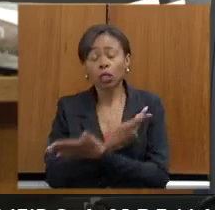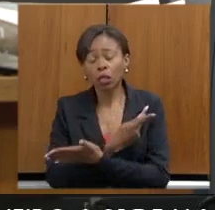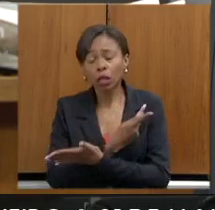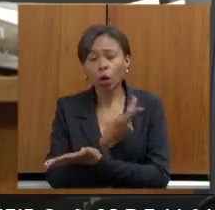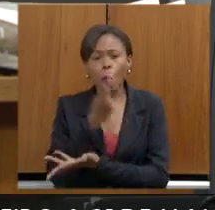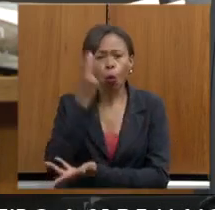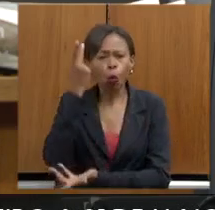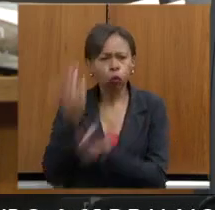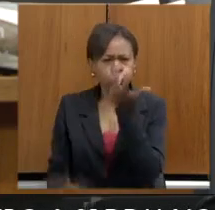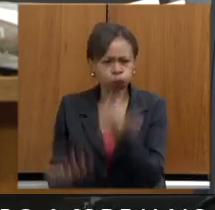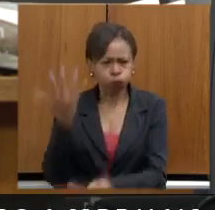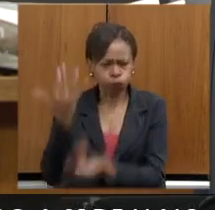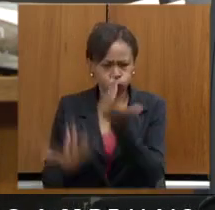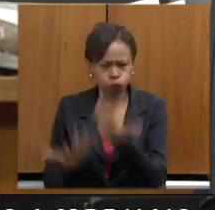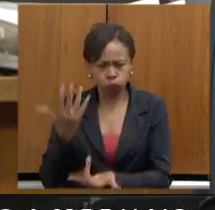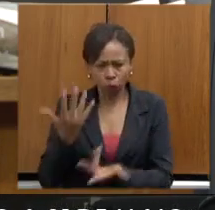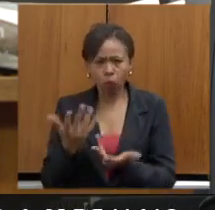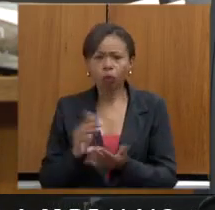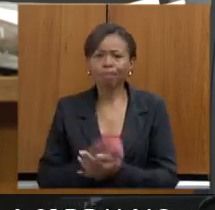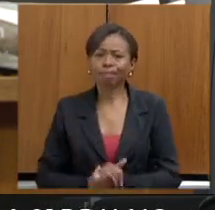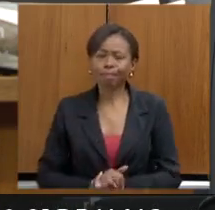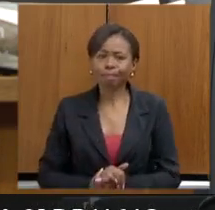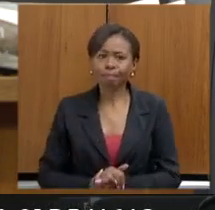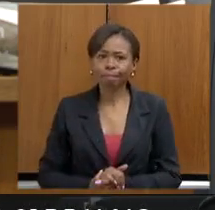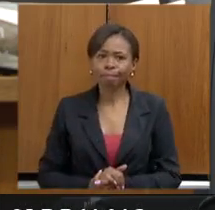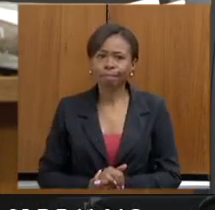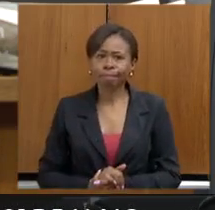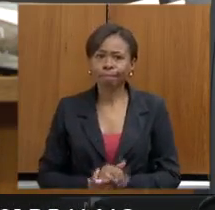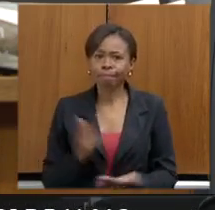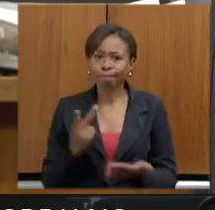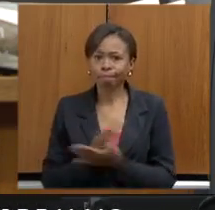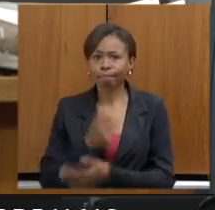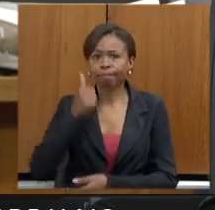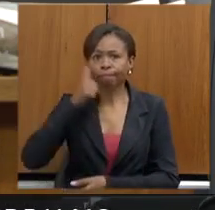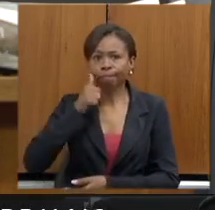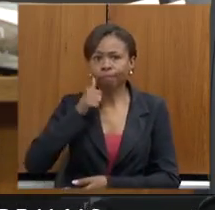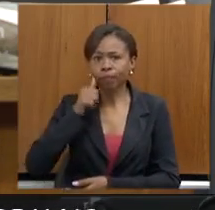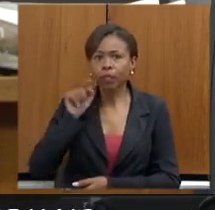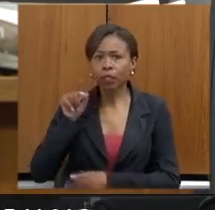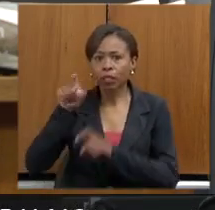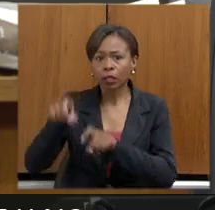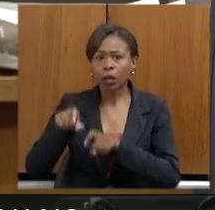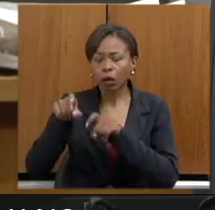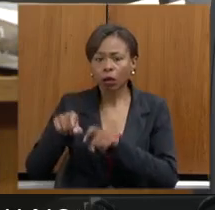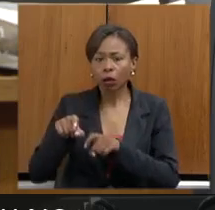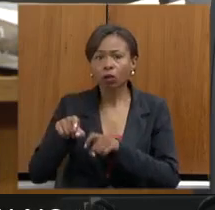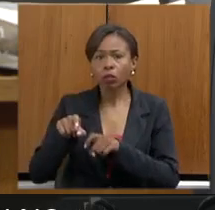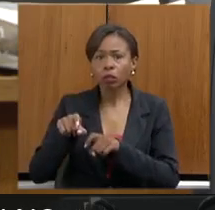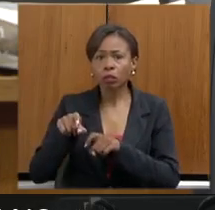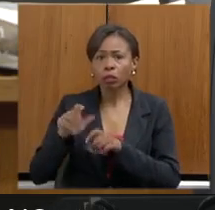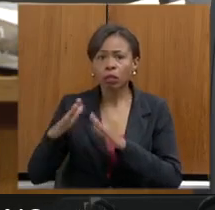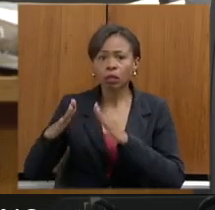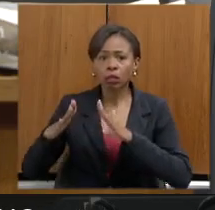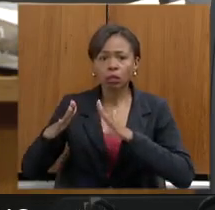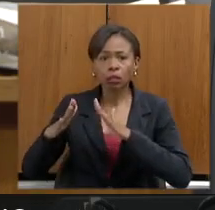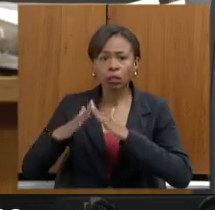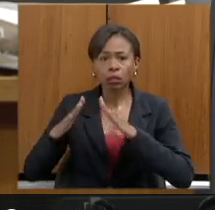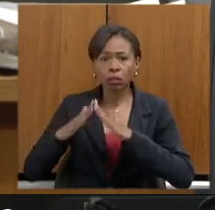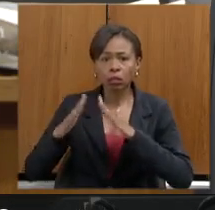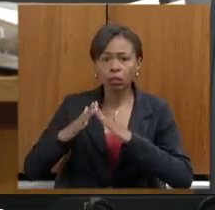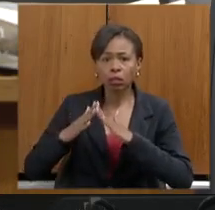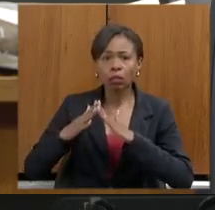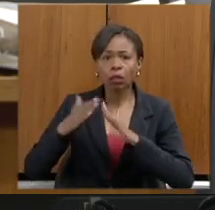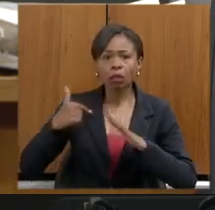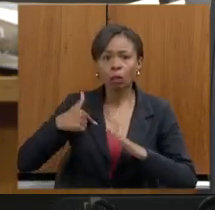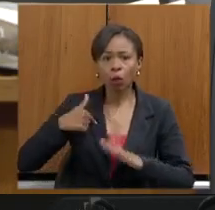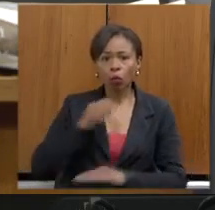bombeiros salvar ela é o tempo atrás Tadinha meu cunhado vocês até o ácido assim em volta da casa dela direitinho a